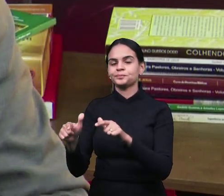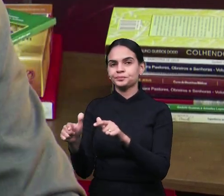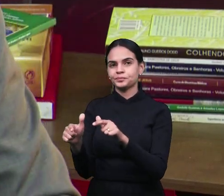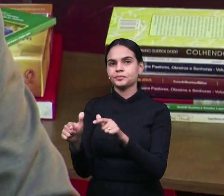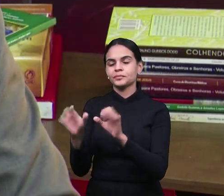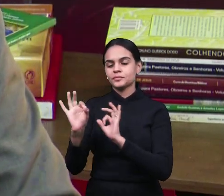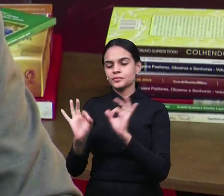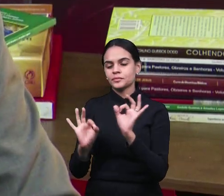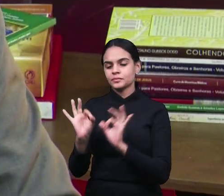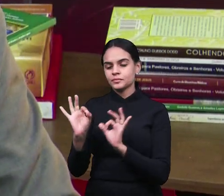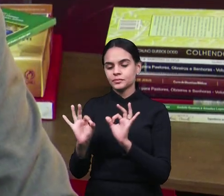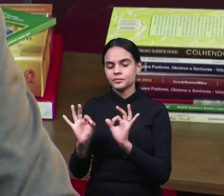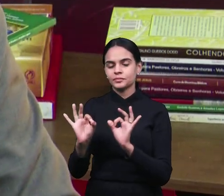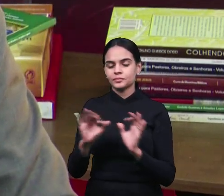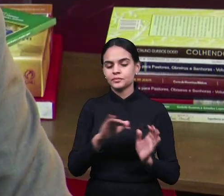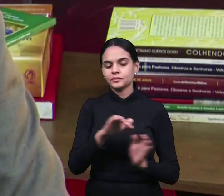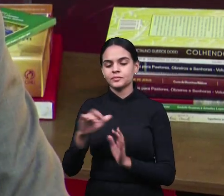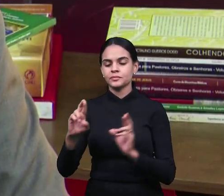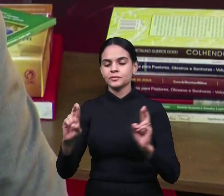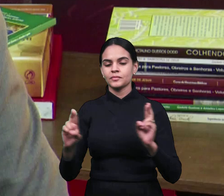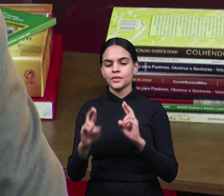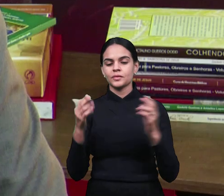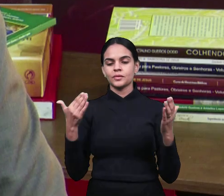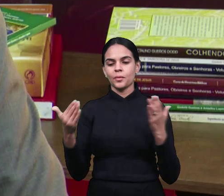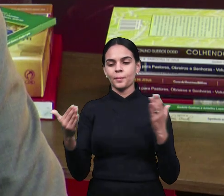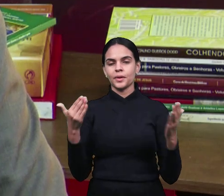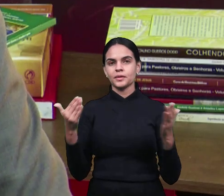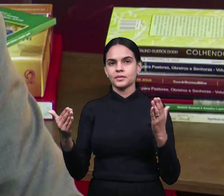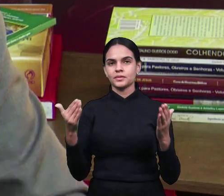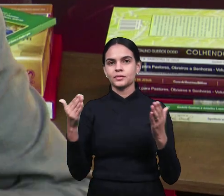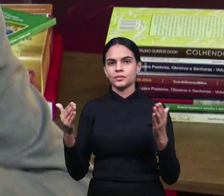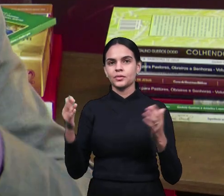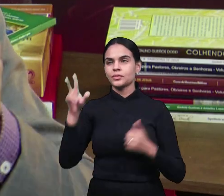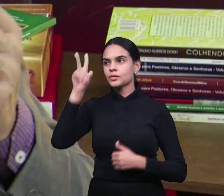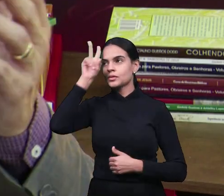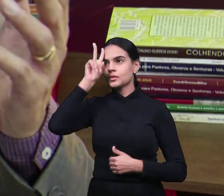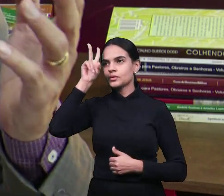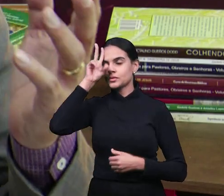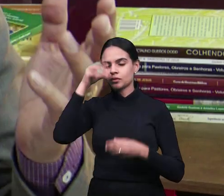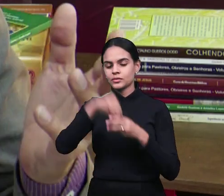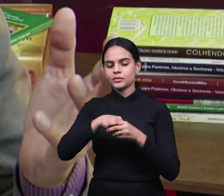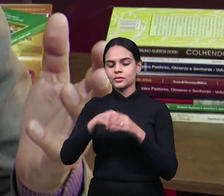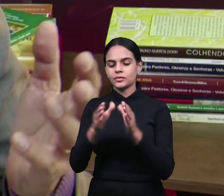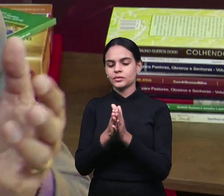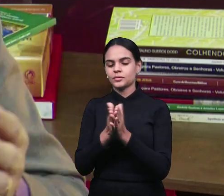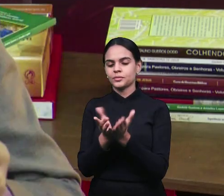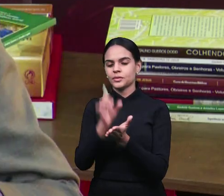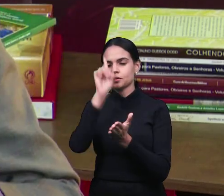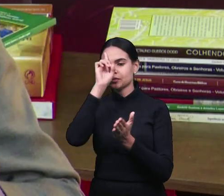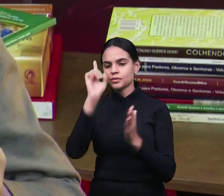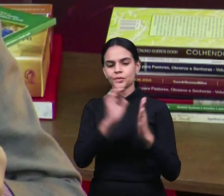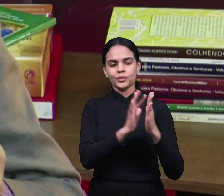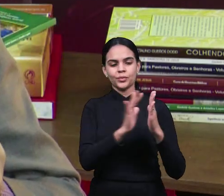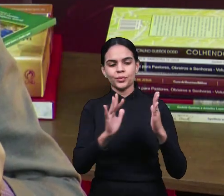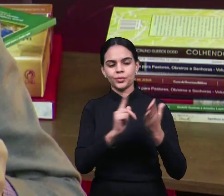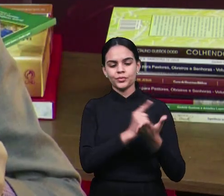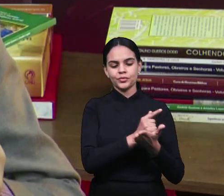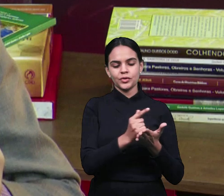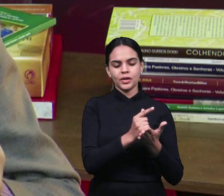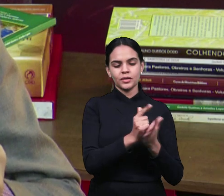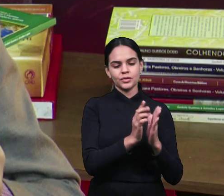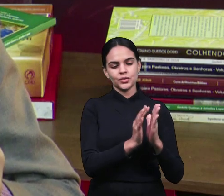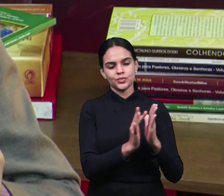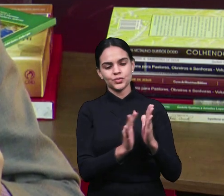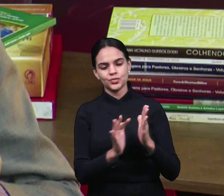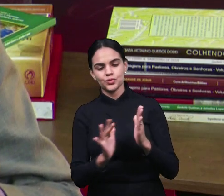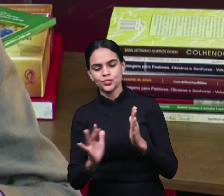nós podemos fazer um paralelo aqui com toda a história que é traçada na Bíblia, desde o Gênesis, né, até quando nós chegamos